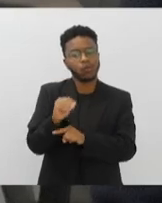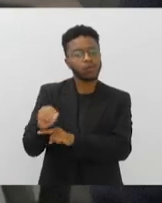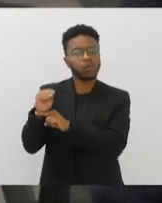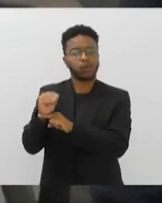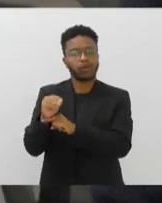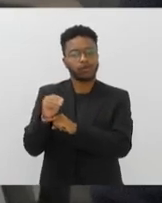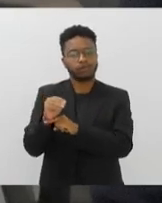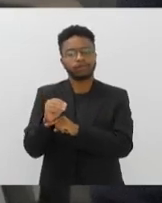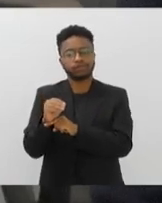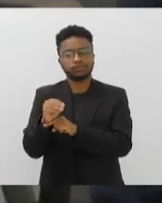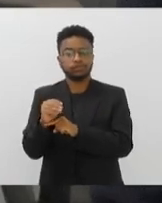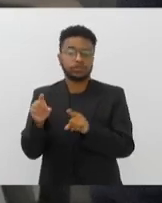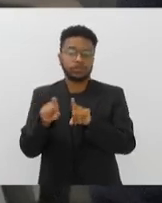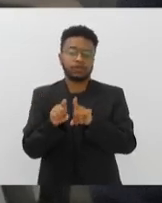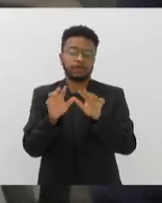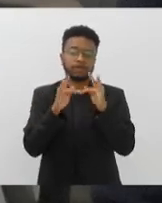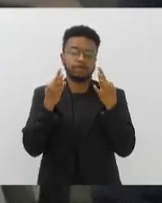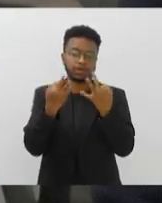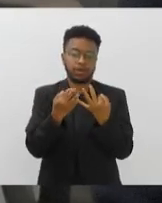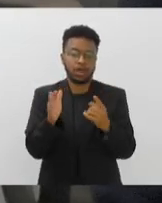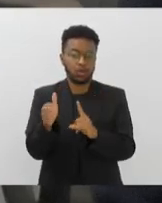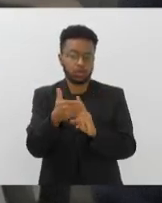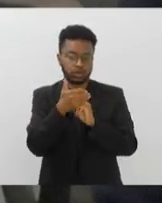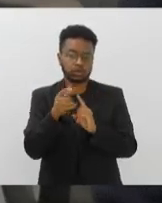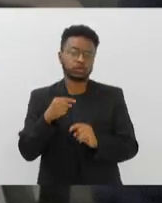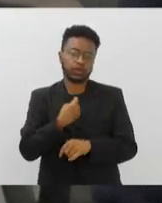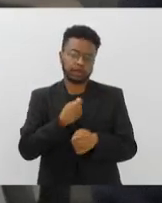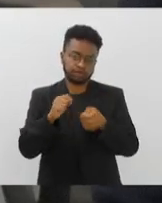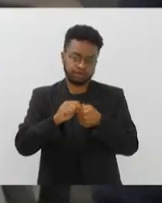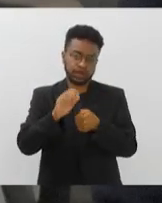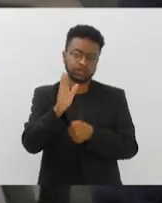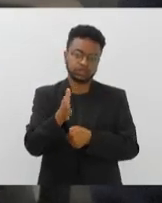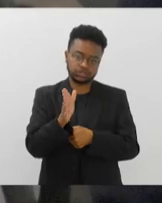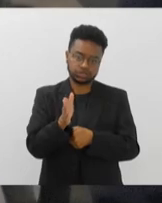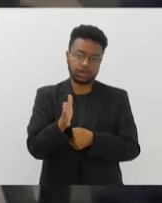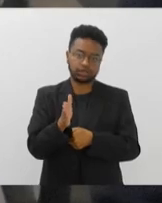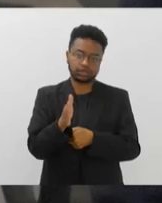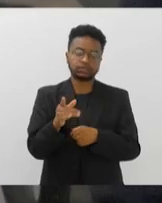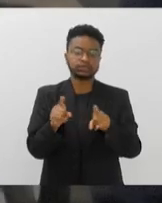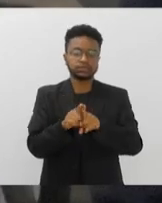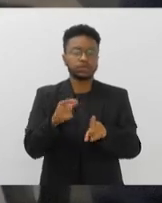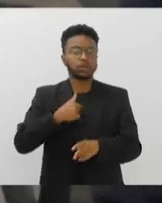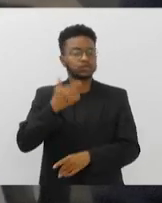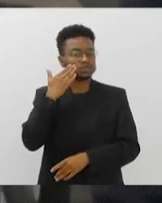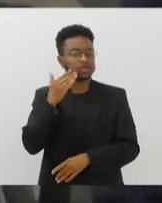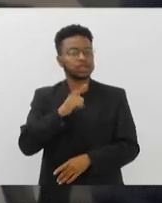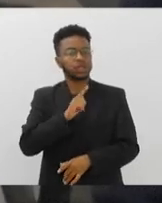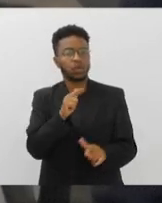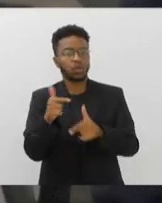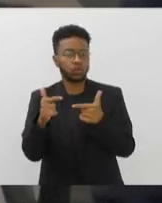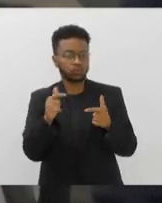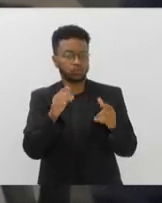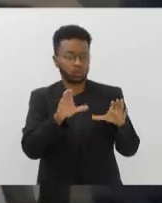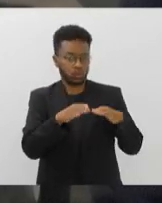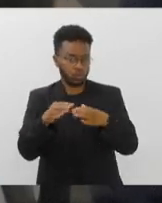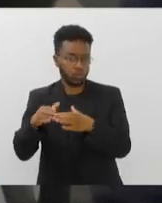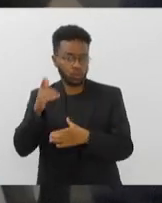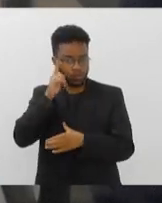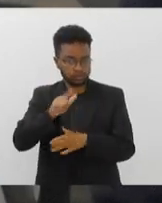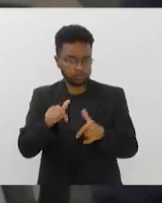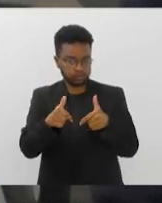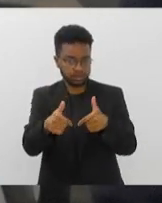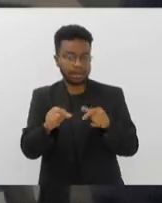facos né os grupos de ação a gente já faz isso no quintal já fez isso no quintal e sei que todos os outros grupos têm capacidade para isso aliás eu